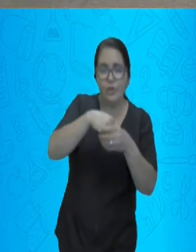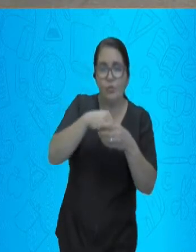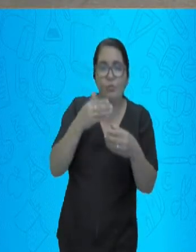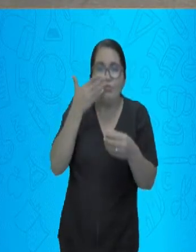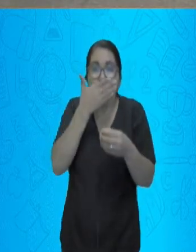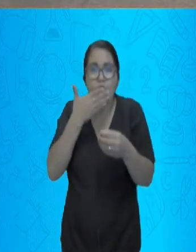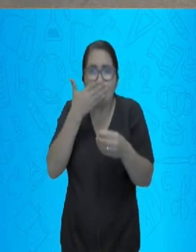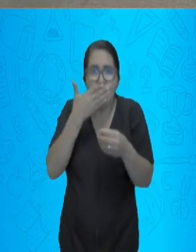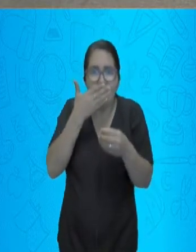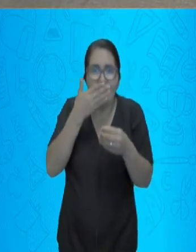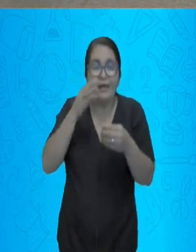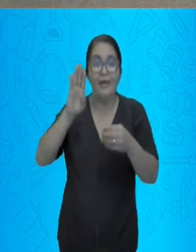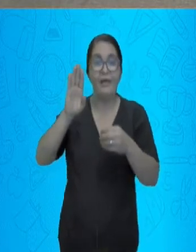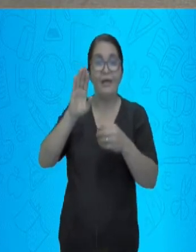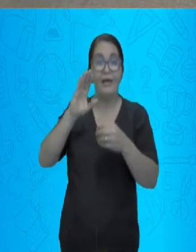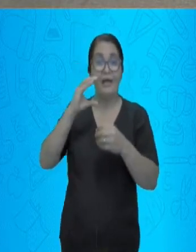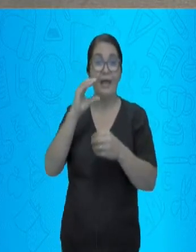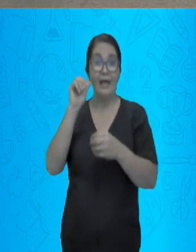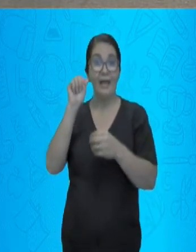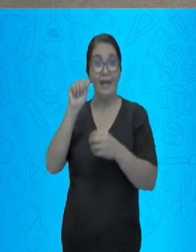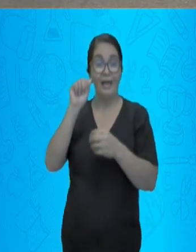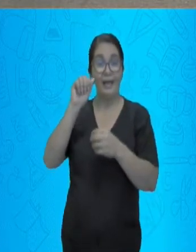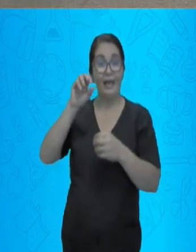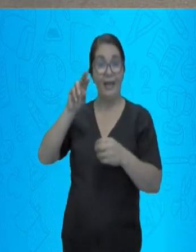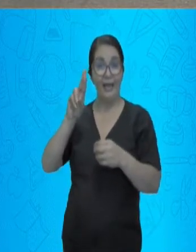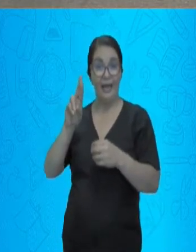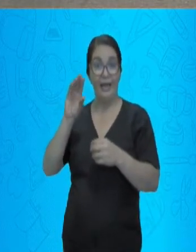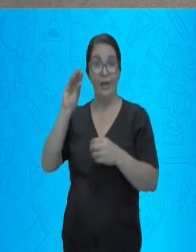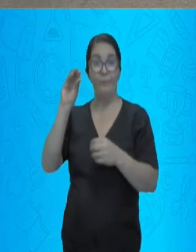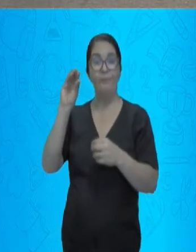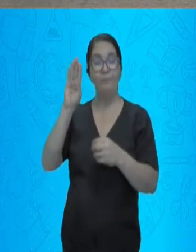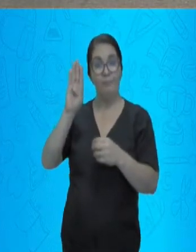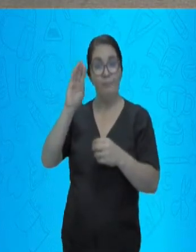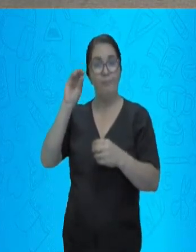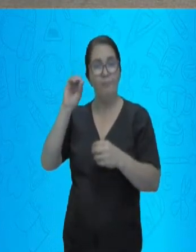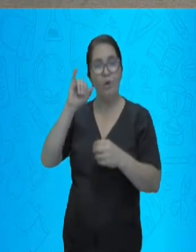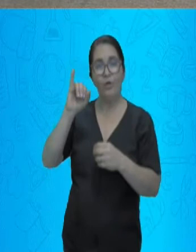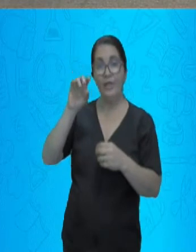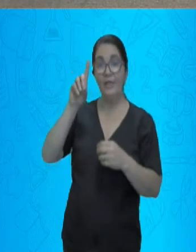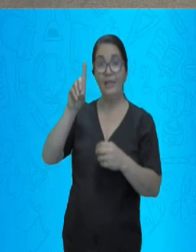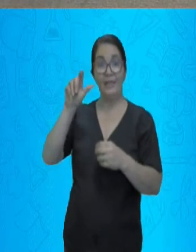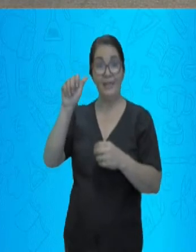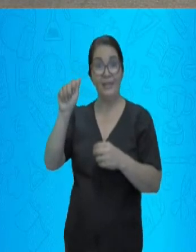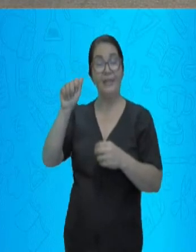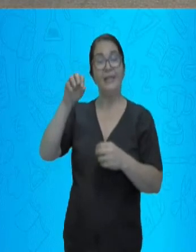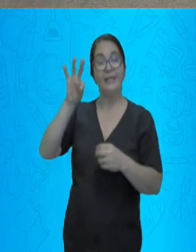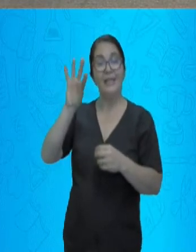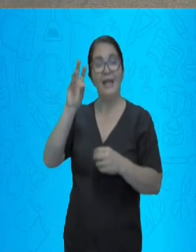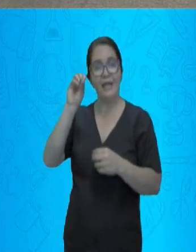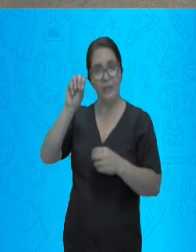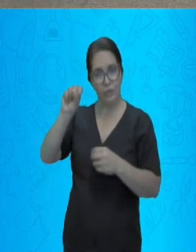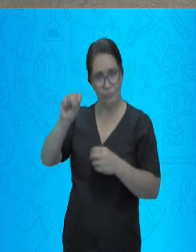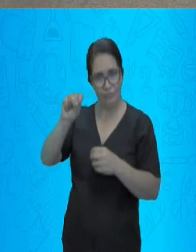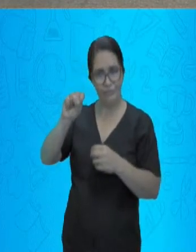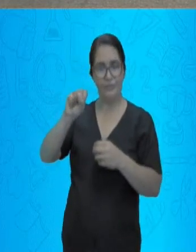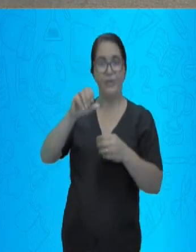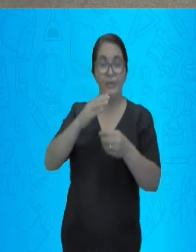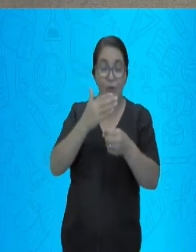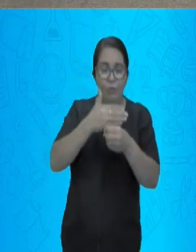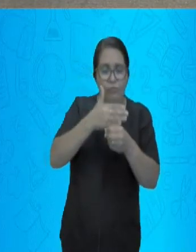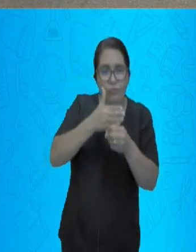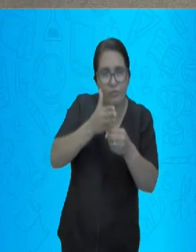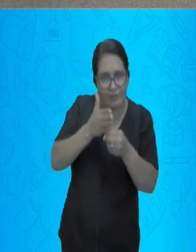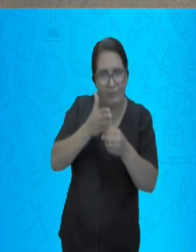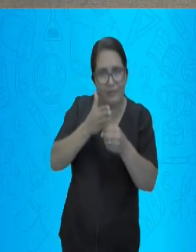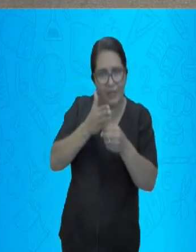degradado, ele libera, ele é degradado, ele é quebrado em porções cada vez menores